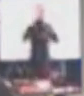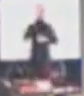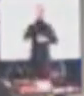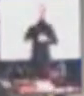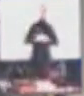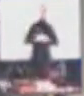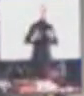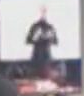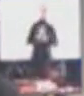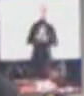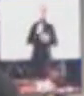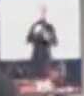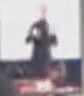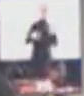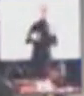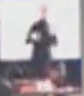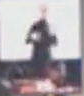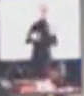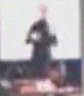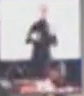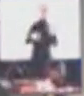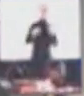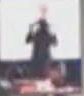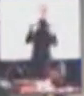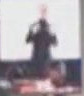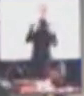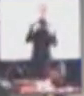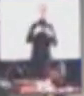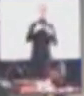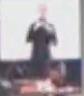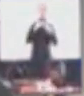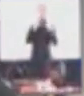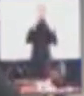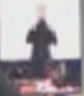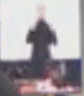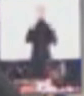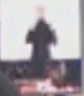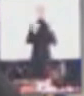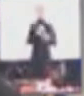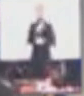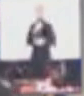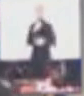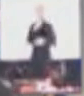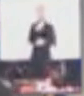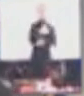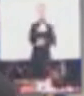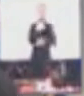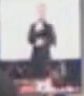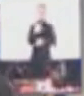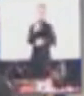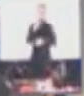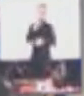projetos da MBO. Os trabalhos por aqui. Hoje, ainda antigamente,